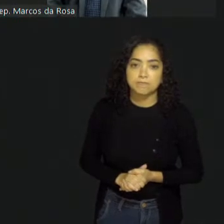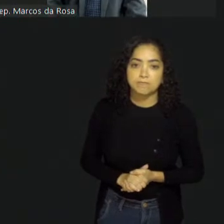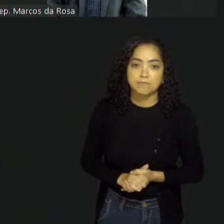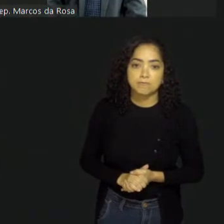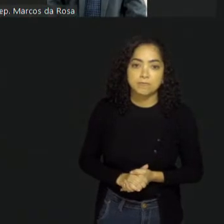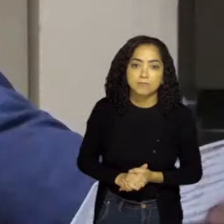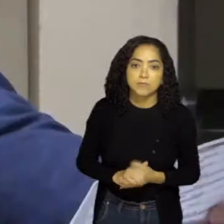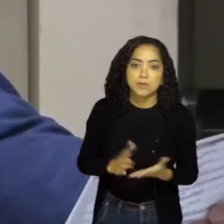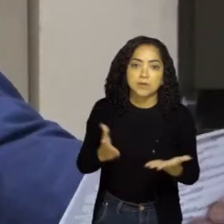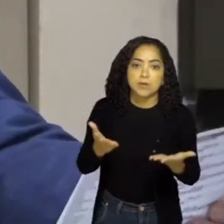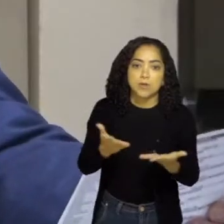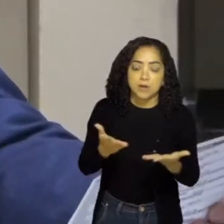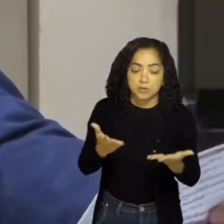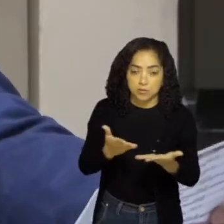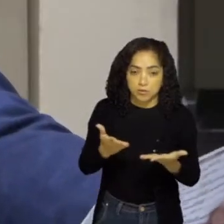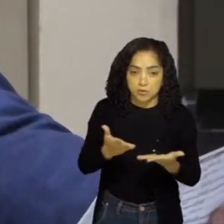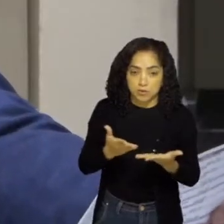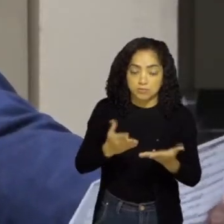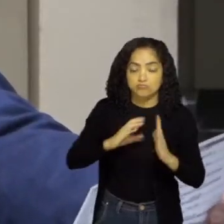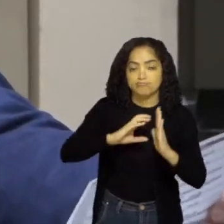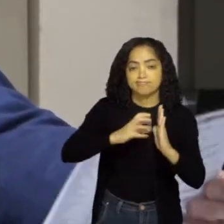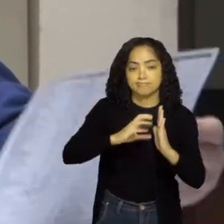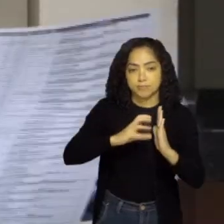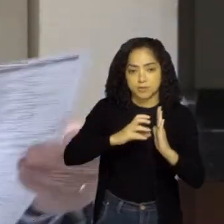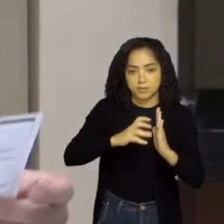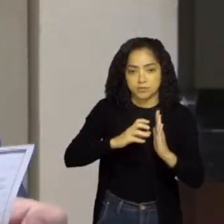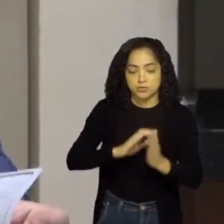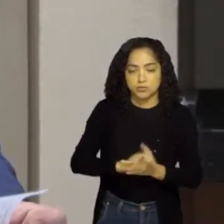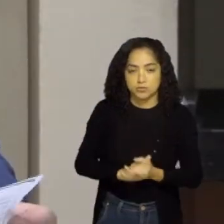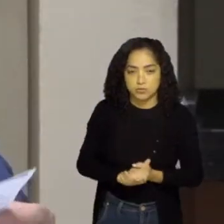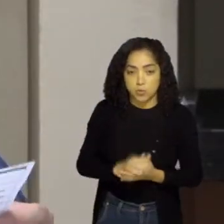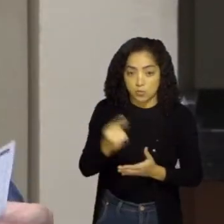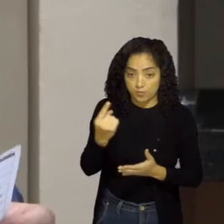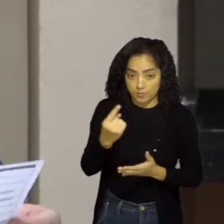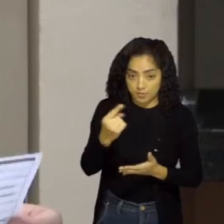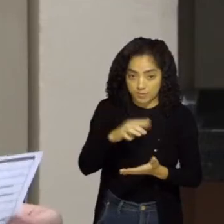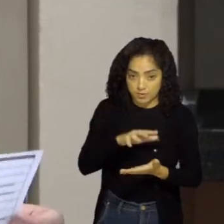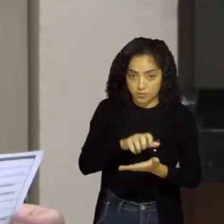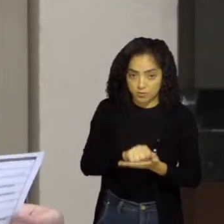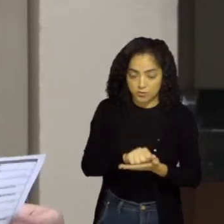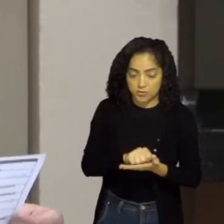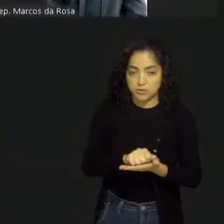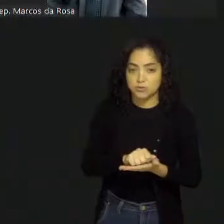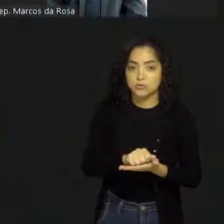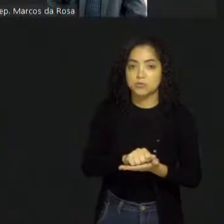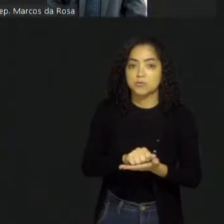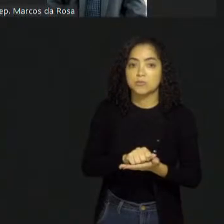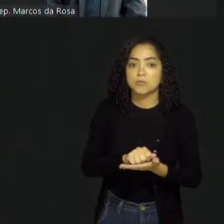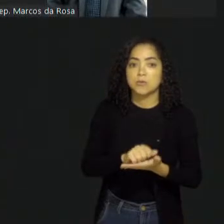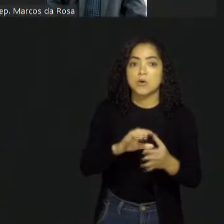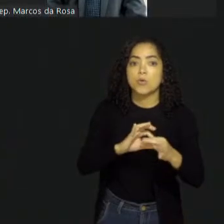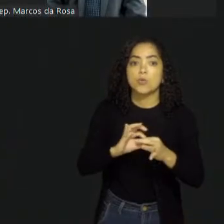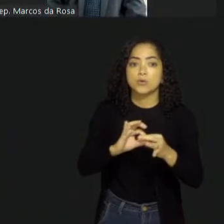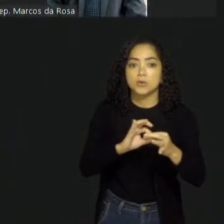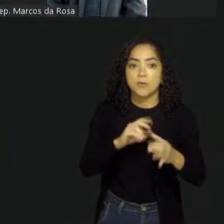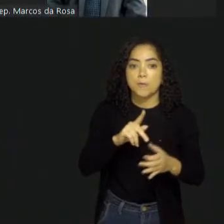Passo em seguida ao horário destinado aos partidos políticos. O primeiro horário do tempo de hoje é do Bloco União